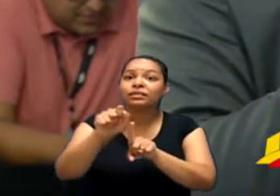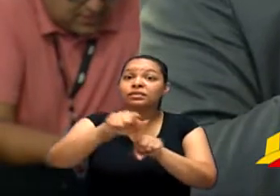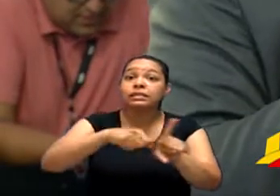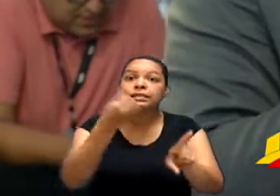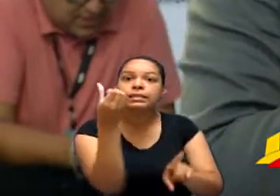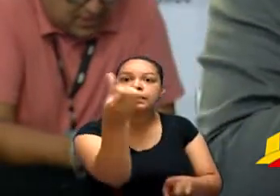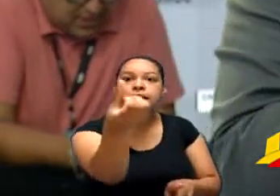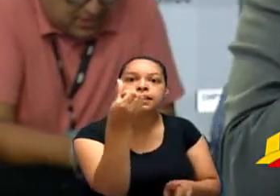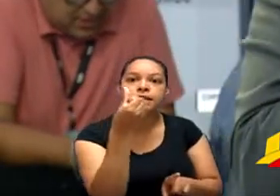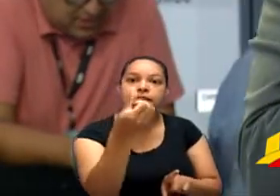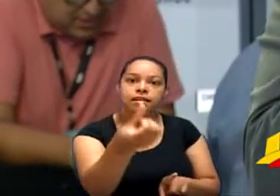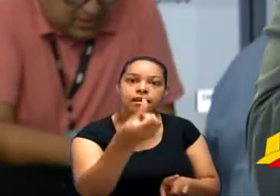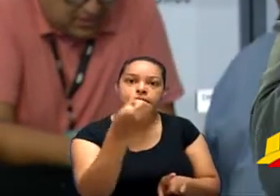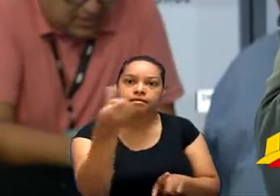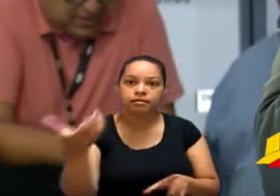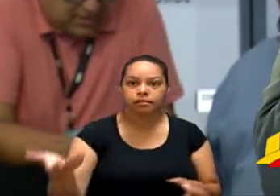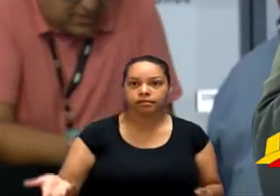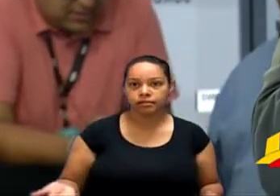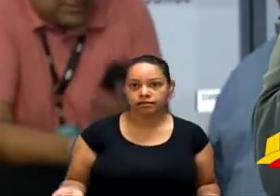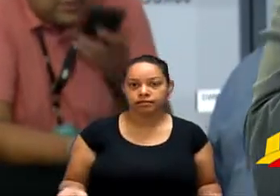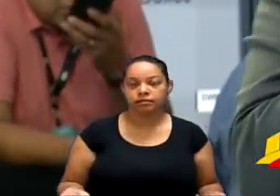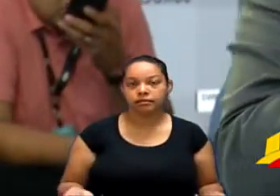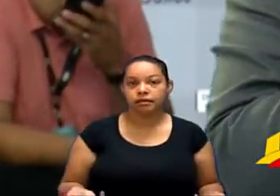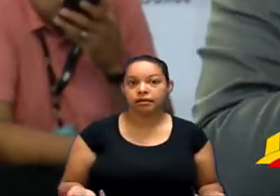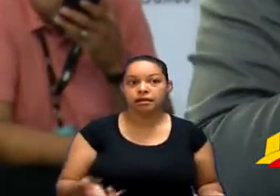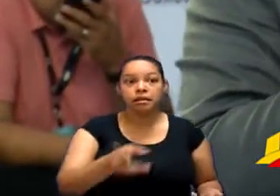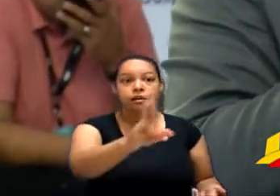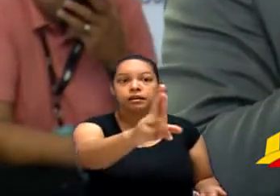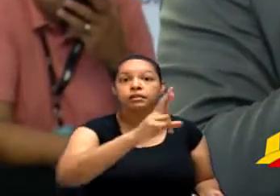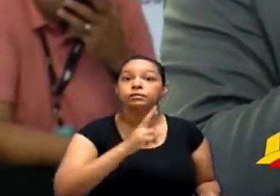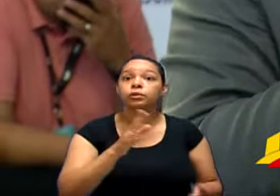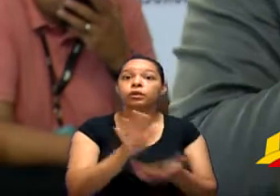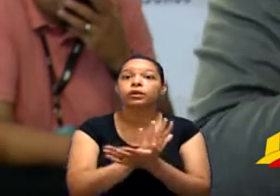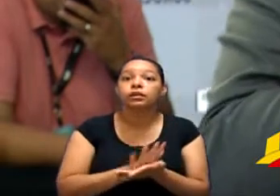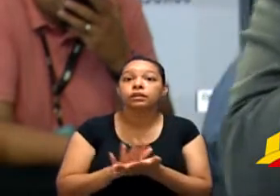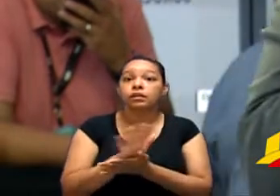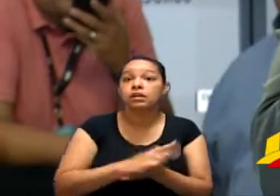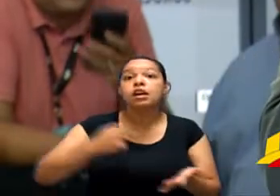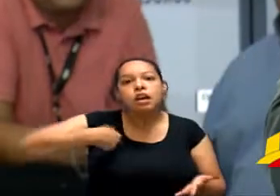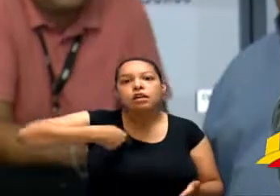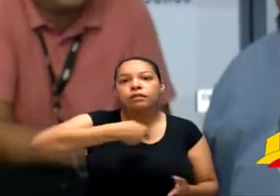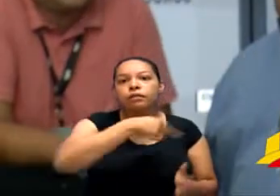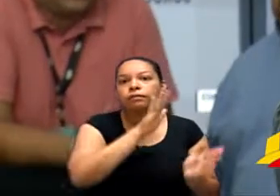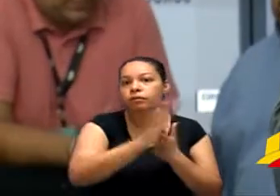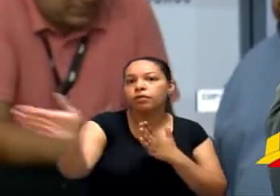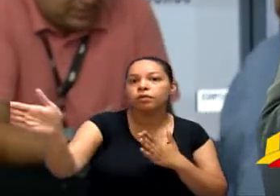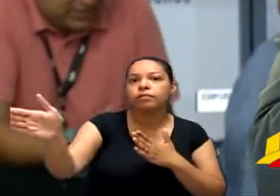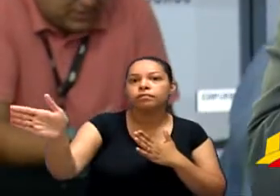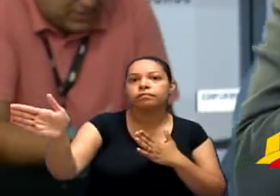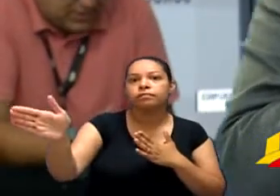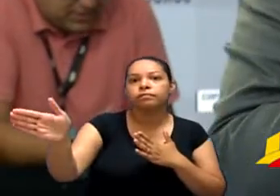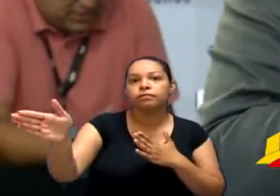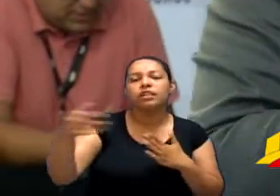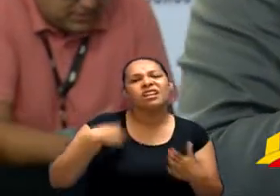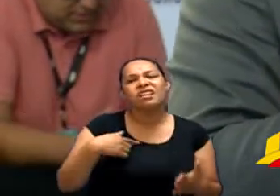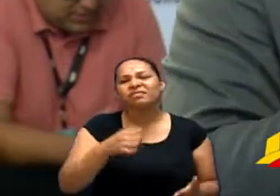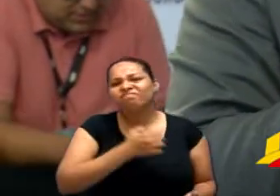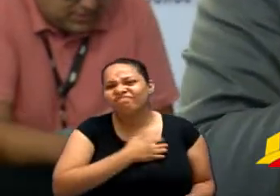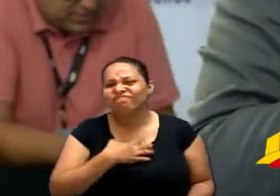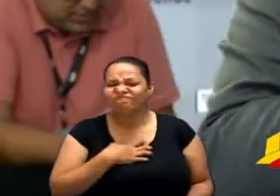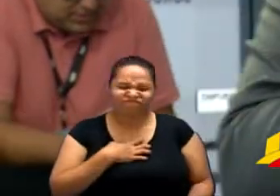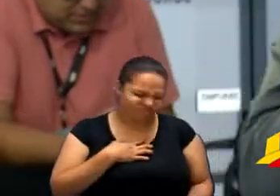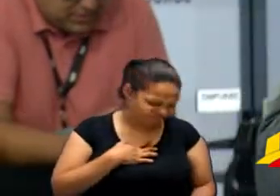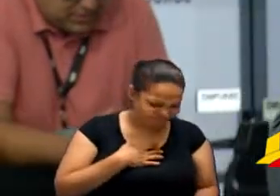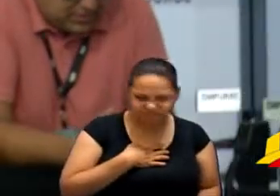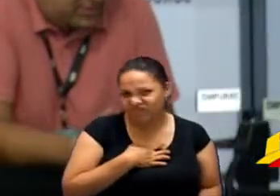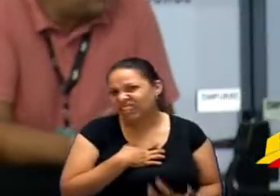oitiva faz seis meses e ninguém me respondeu então eu vou sair daqui porque Deus permitiu eu vou sentir muita falta que eu amo